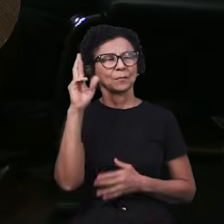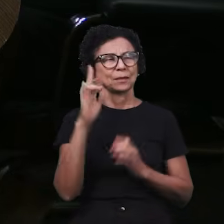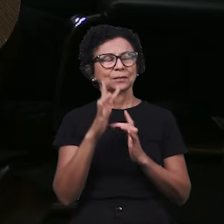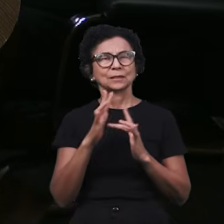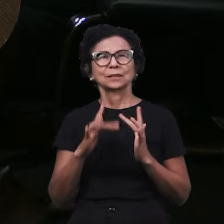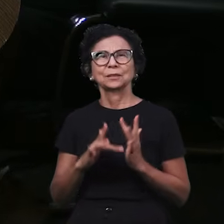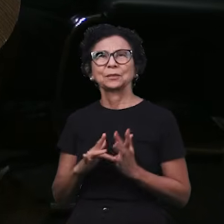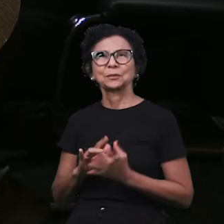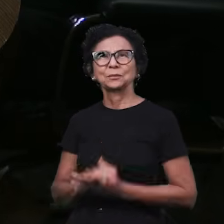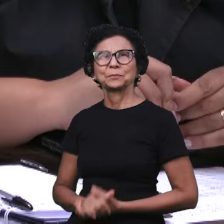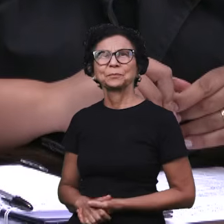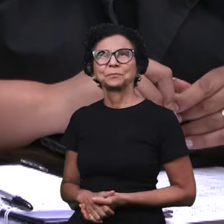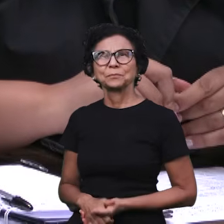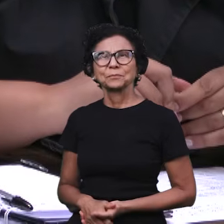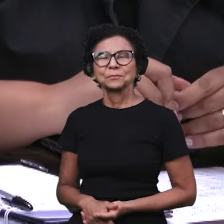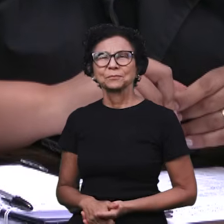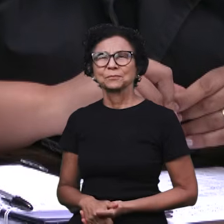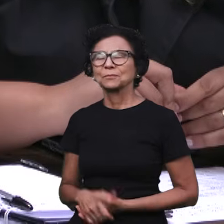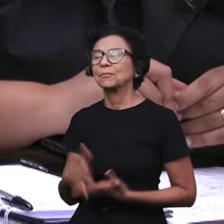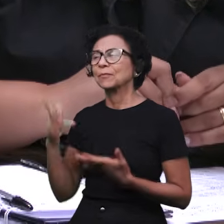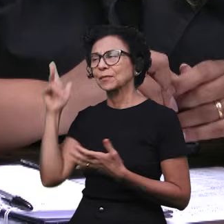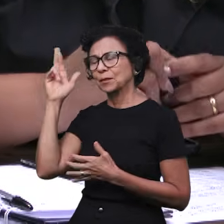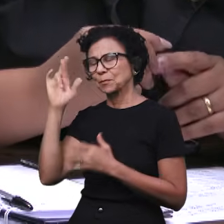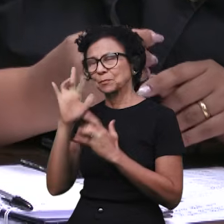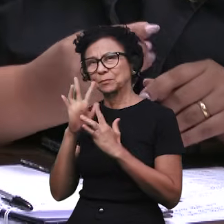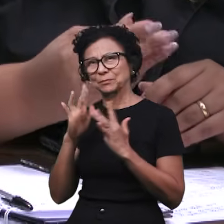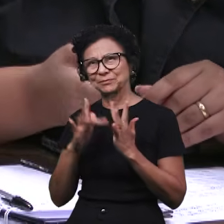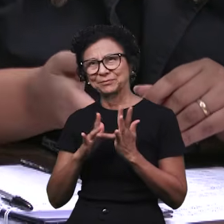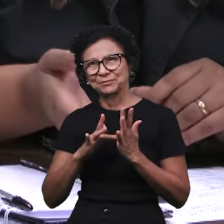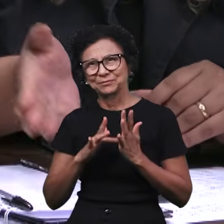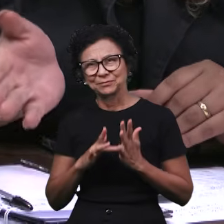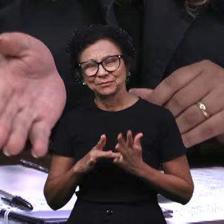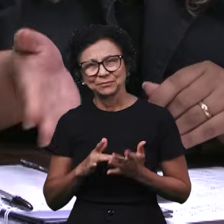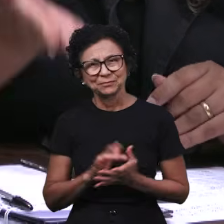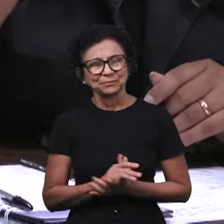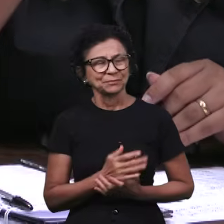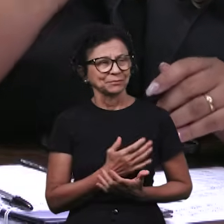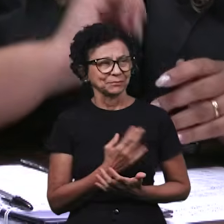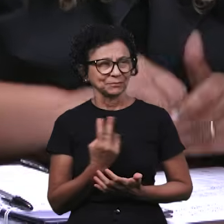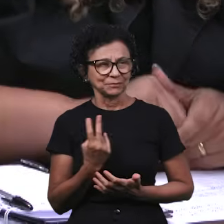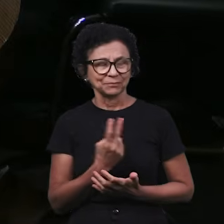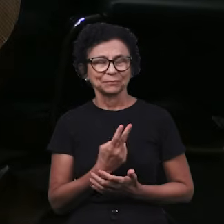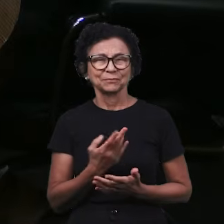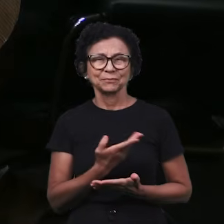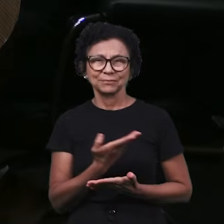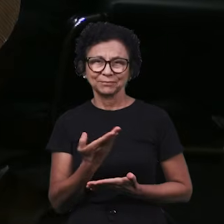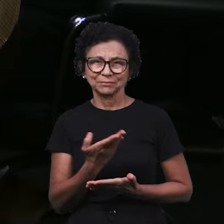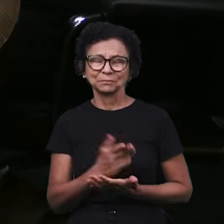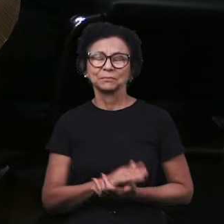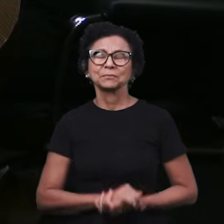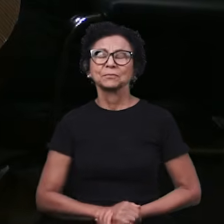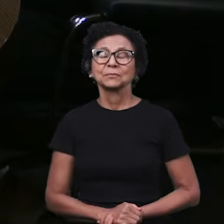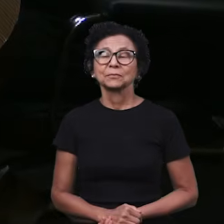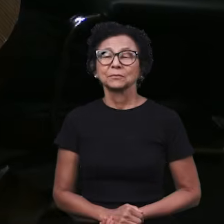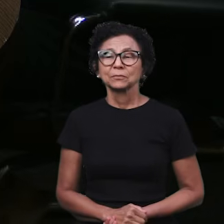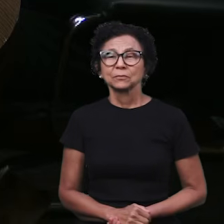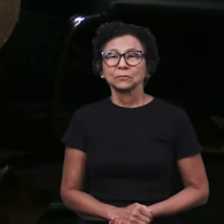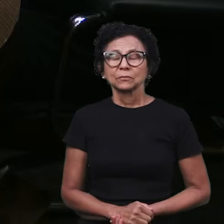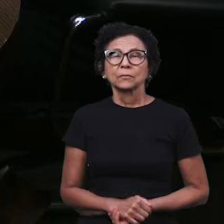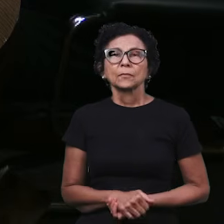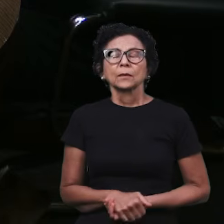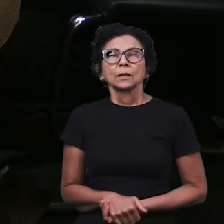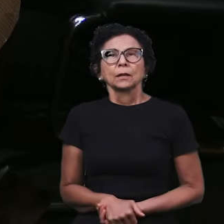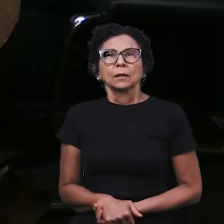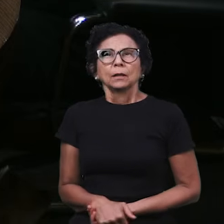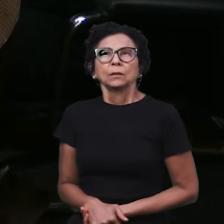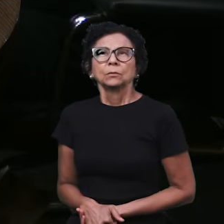a paz do Senhor, Amável. Amável, a paz do Senhor. A paz do Senhor, irmãos, e a paz do Senhor. Então, para a gente começar, eu vou pedir já ao